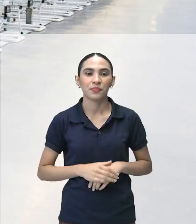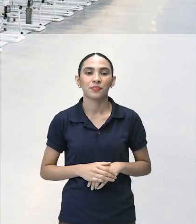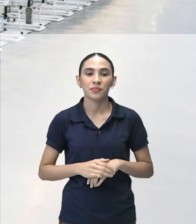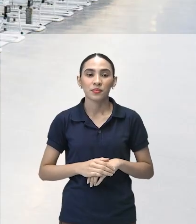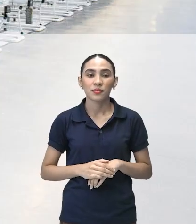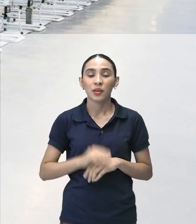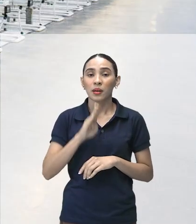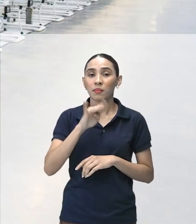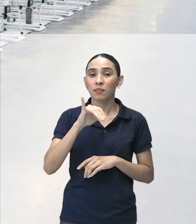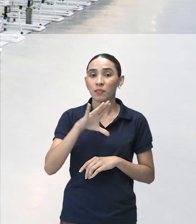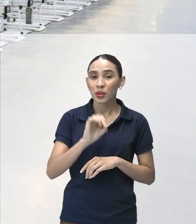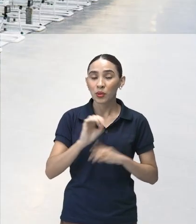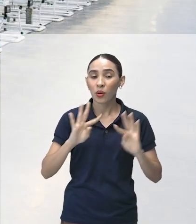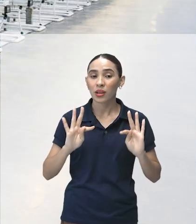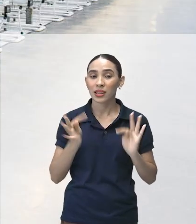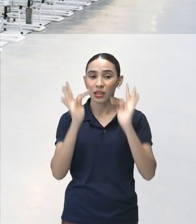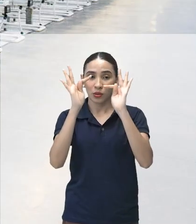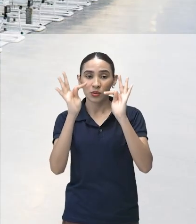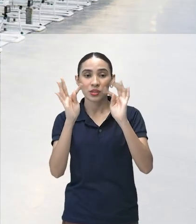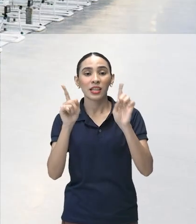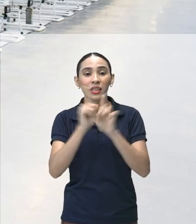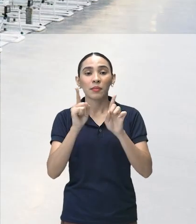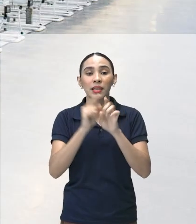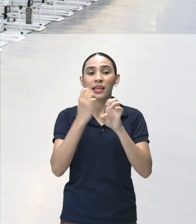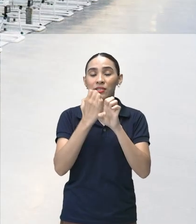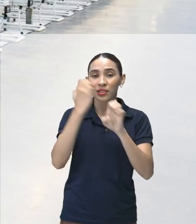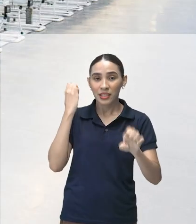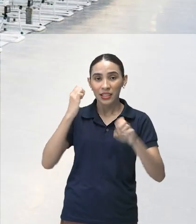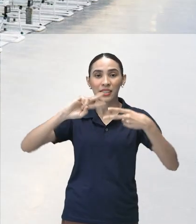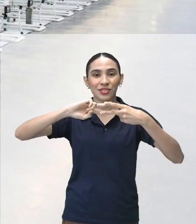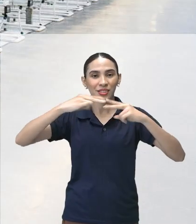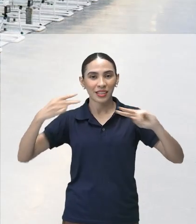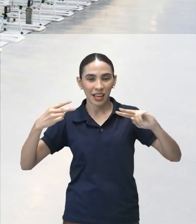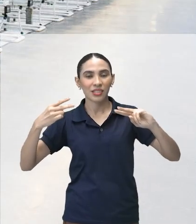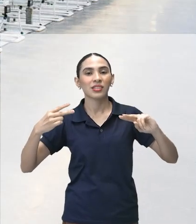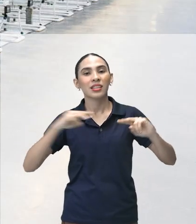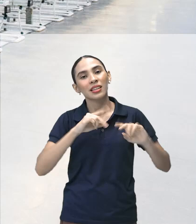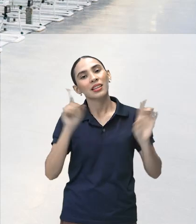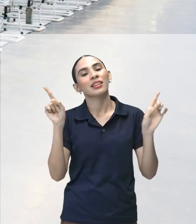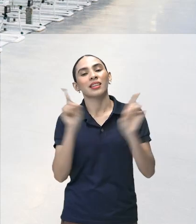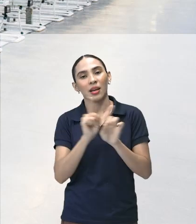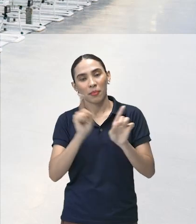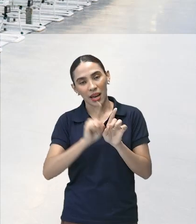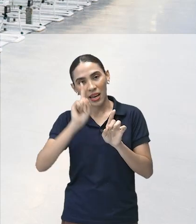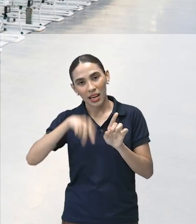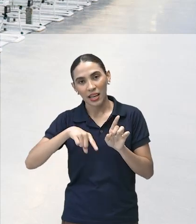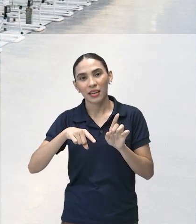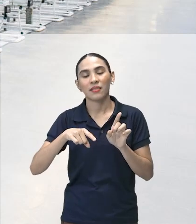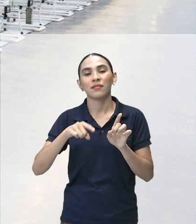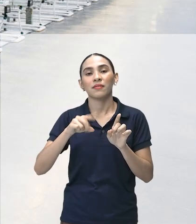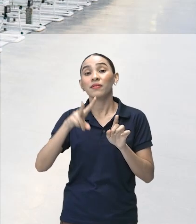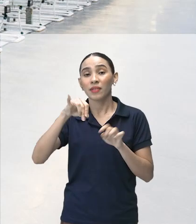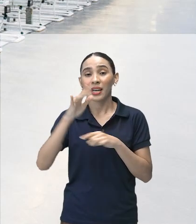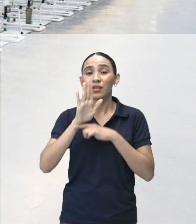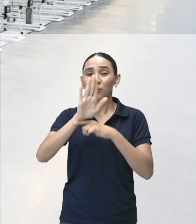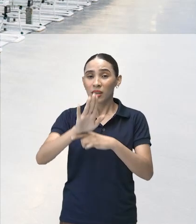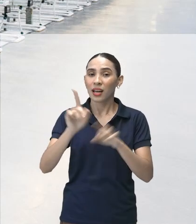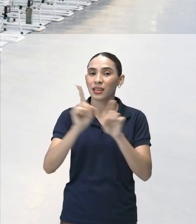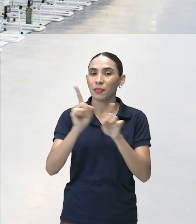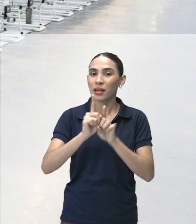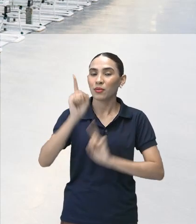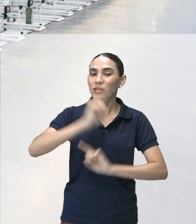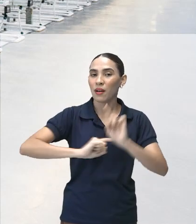da biotecnologia e a engenharia genética, que também acabou ajudando muito com